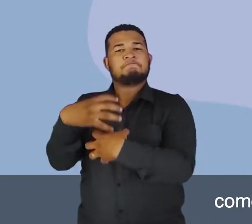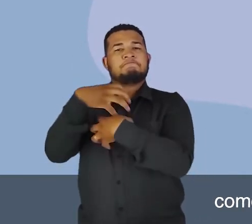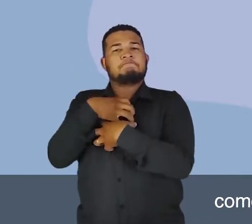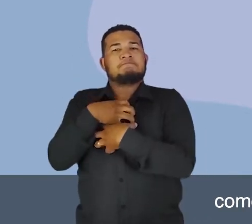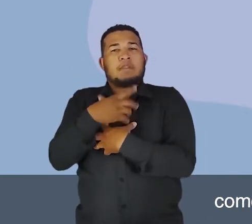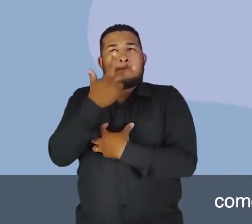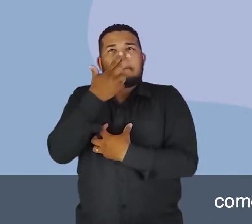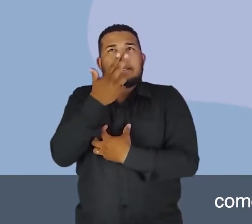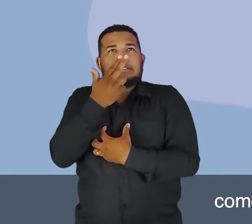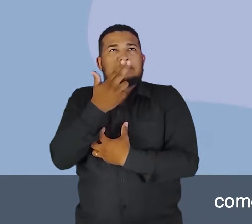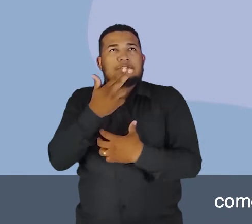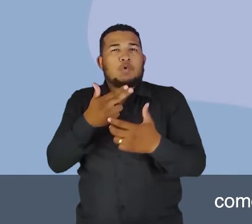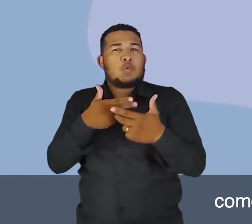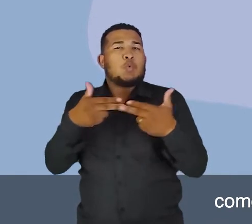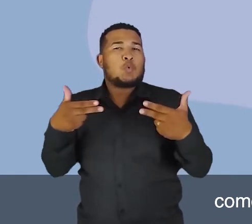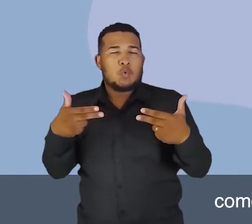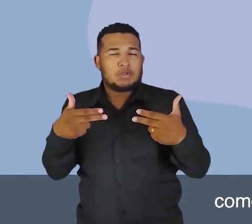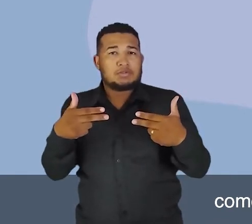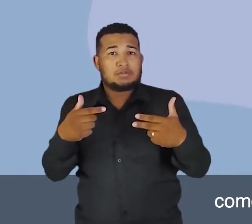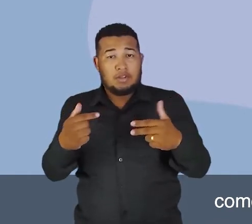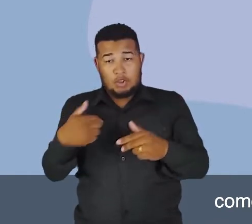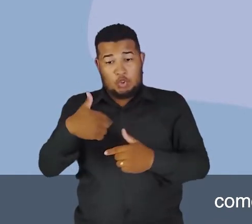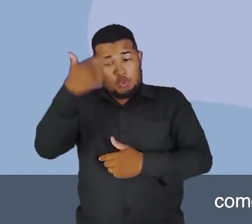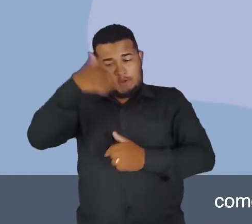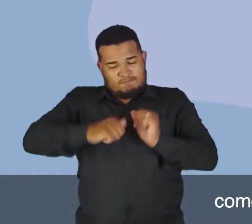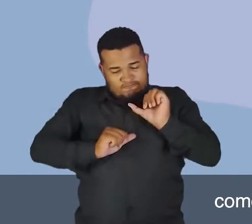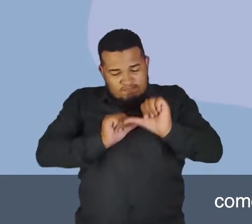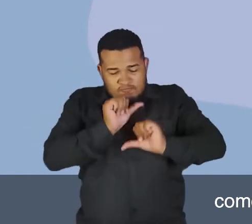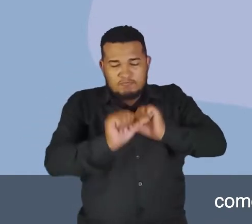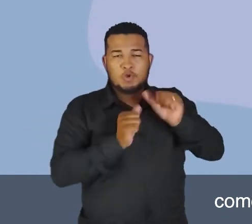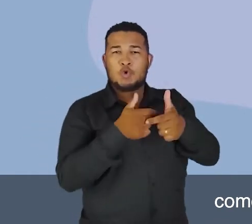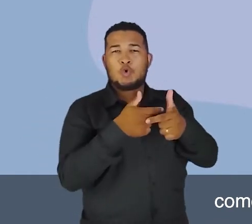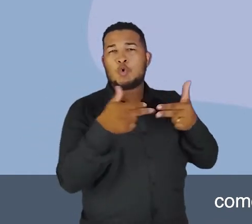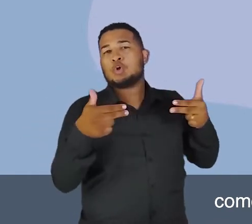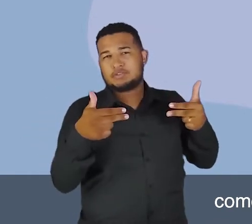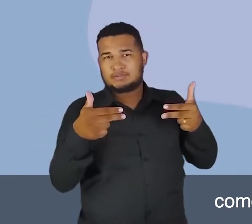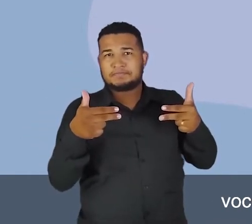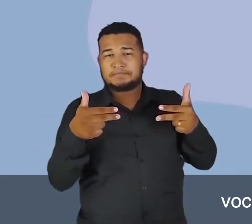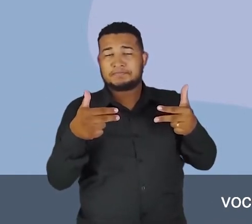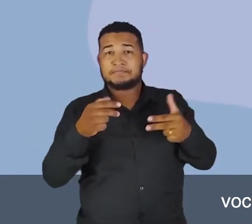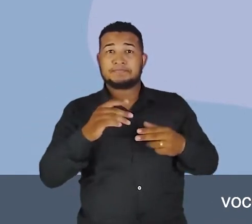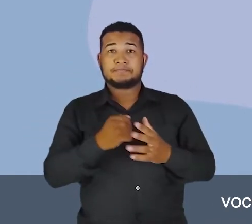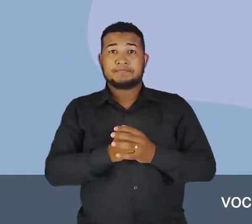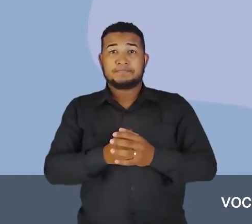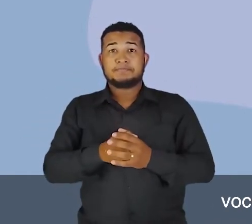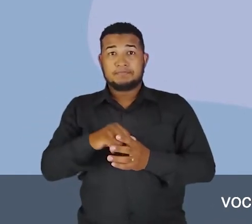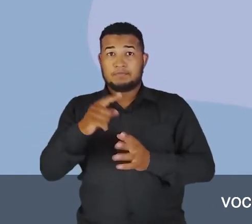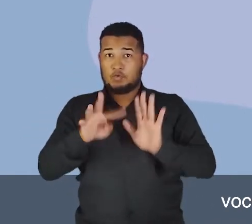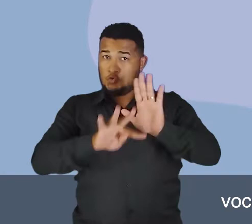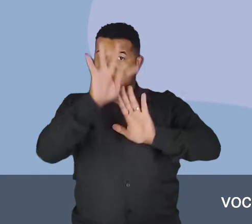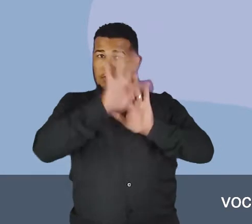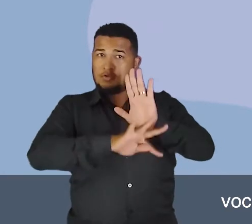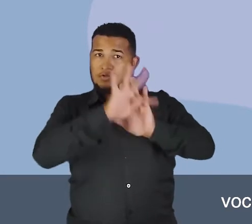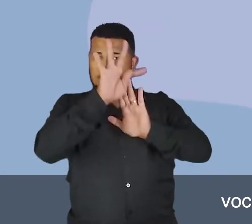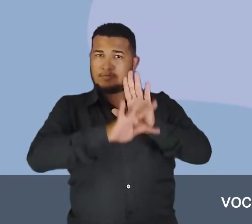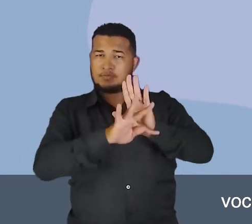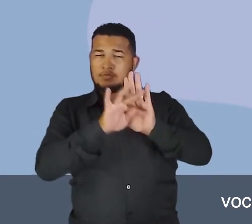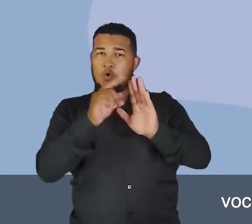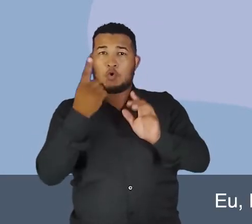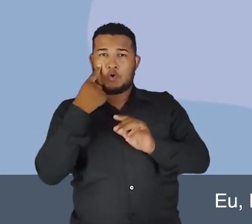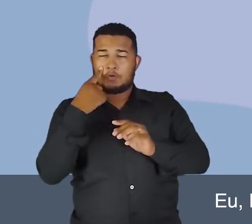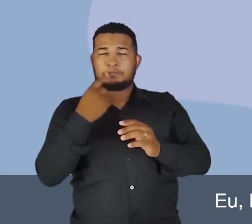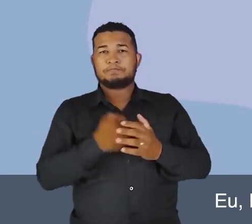como uma coisa. Nós nos transformamos em coisa. O texto que vocês veem na tela é para ser acompanhado com o